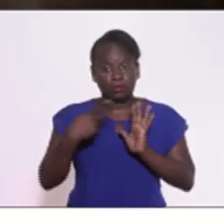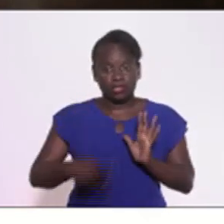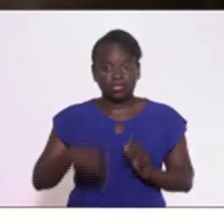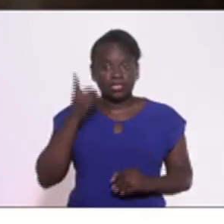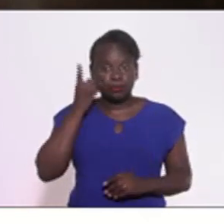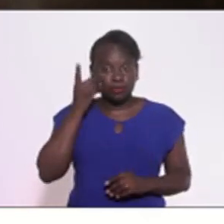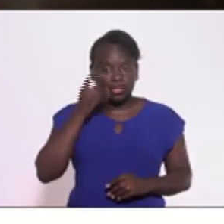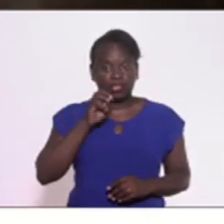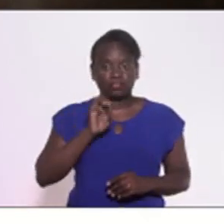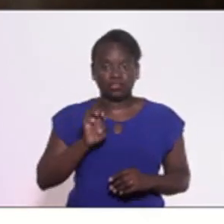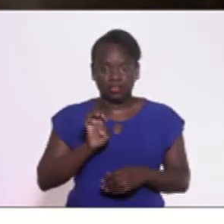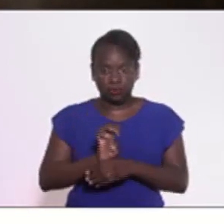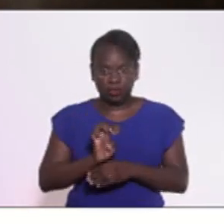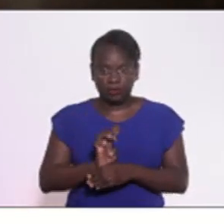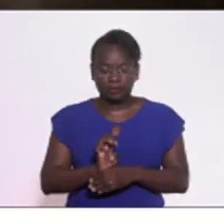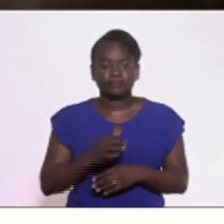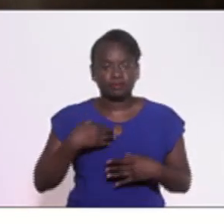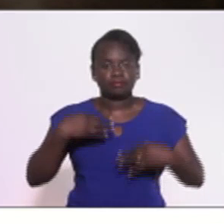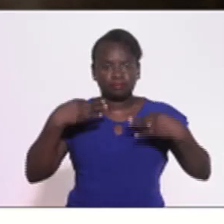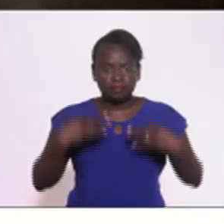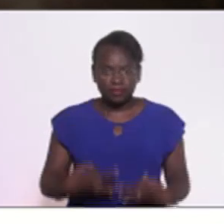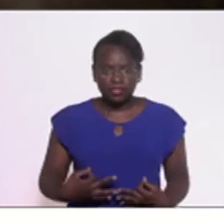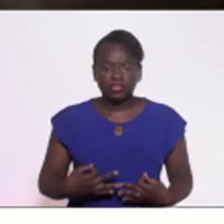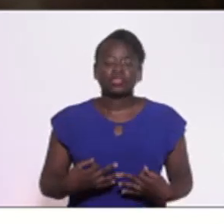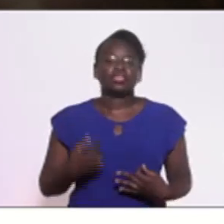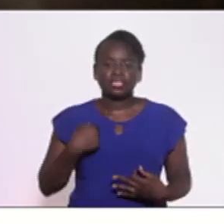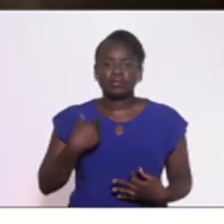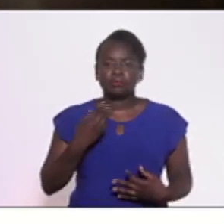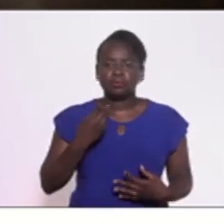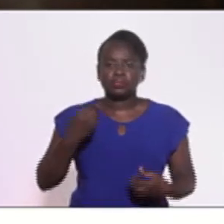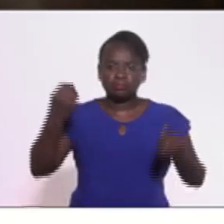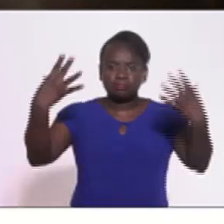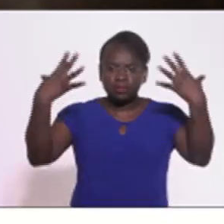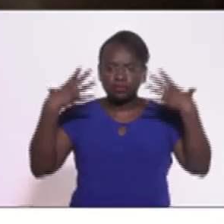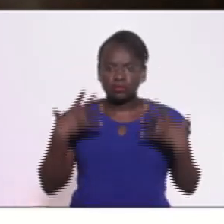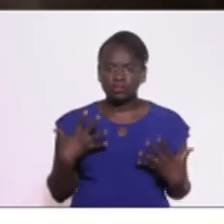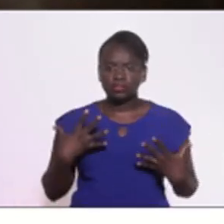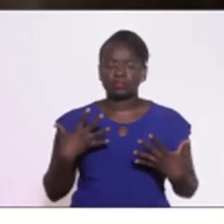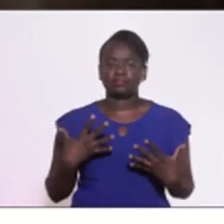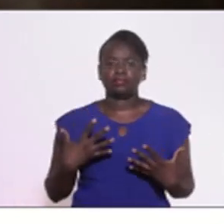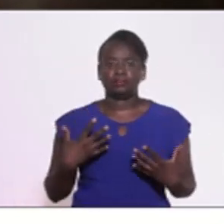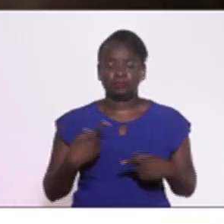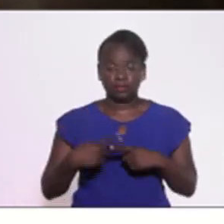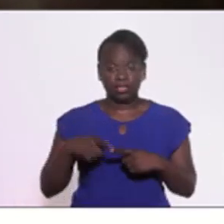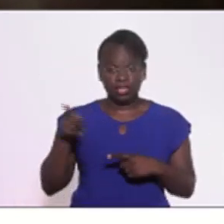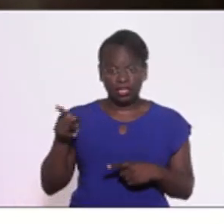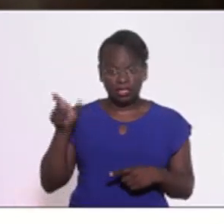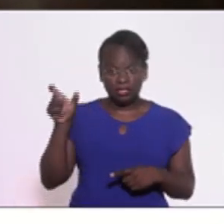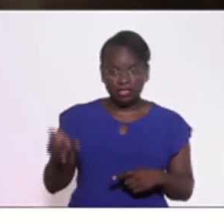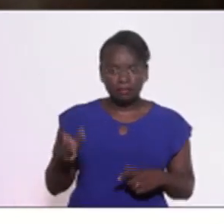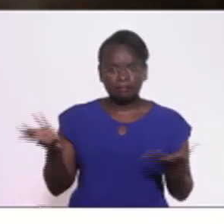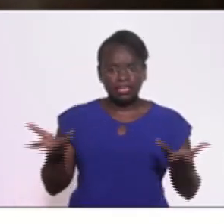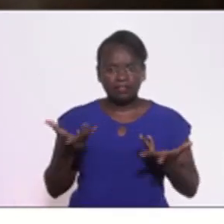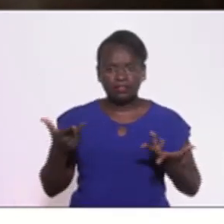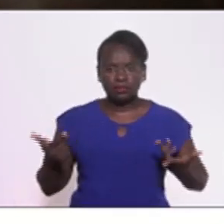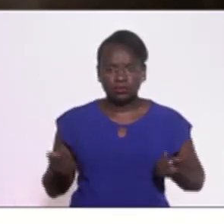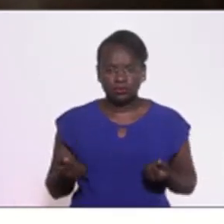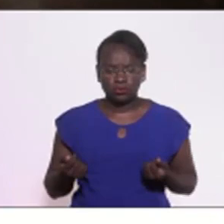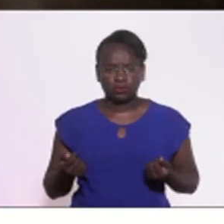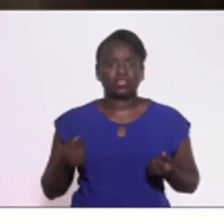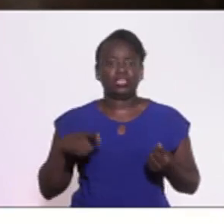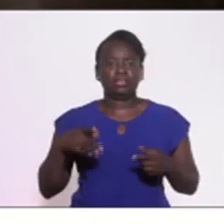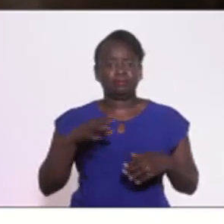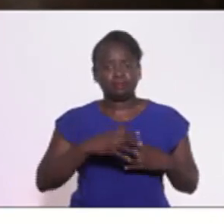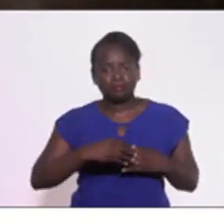de deputado estadual. E eu tenho certeza que fui extremamente abençoada por essa pessoa maravilhosa que